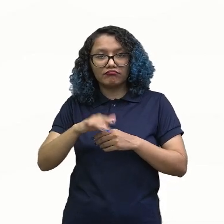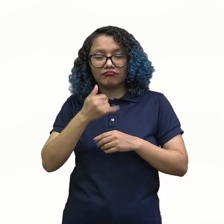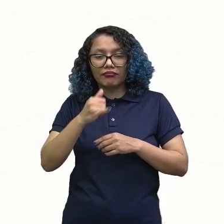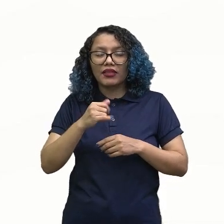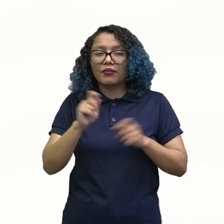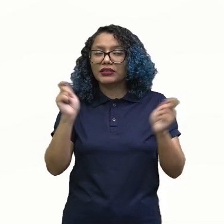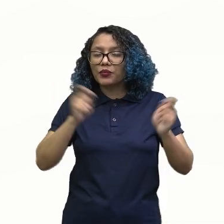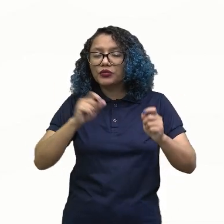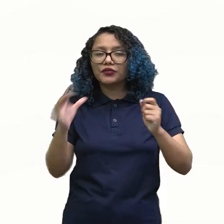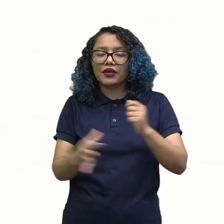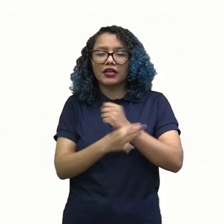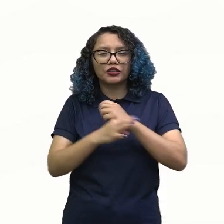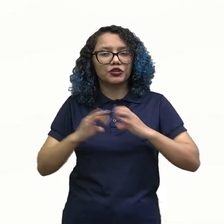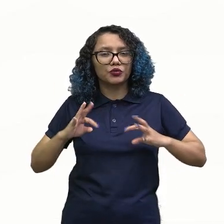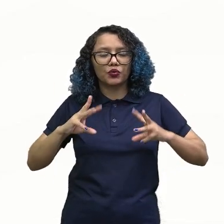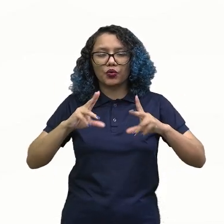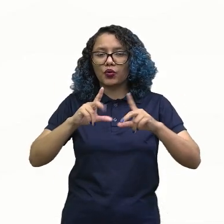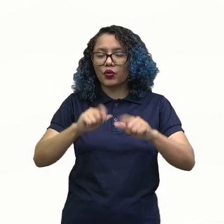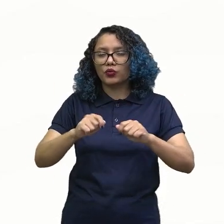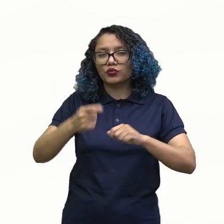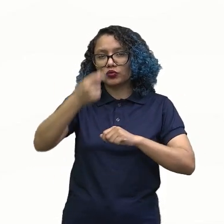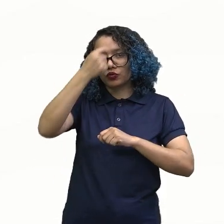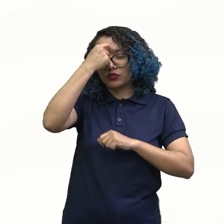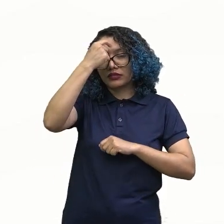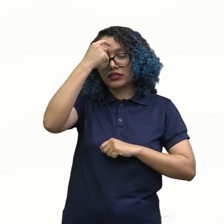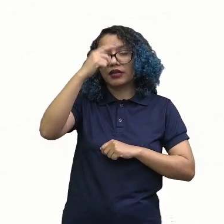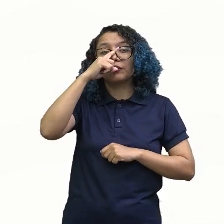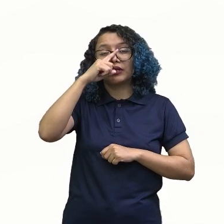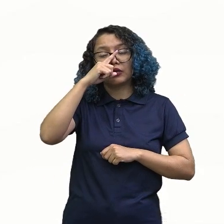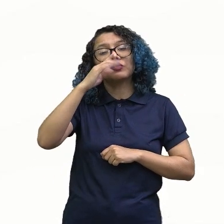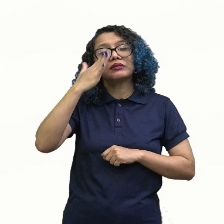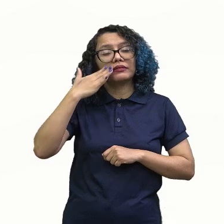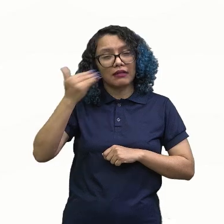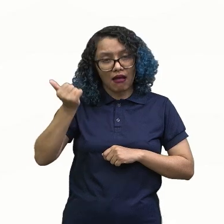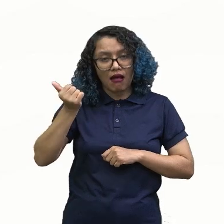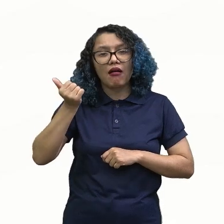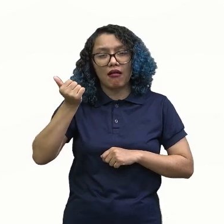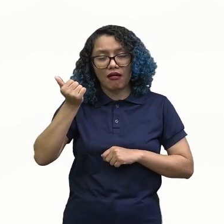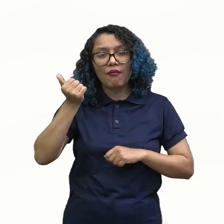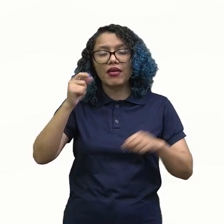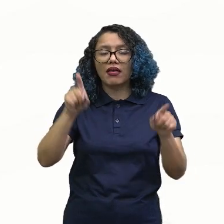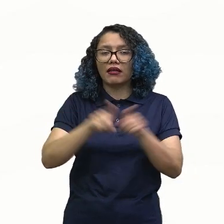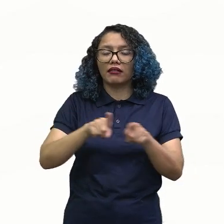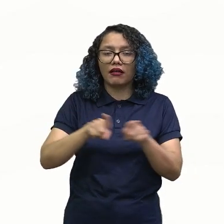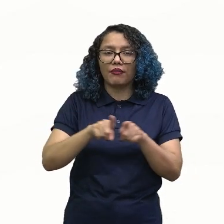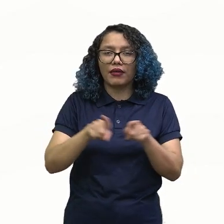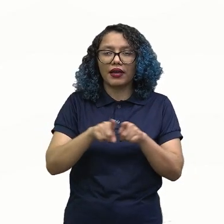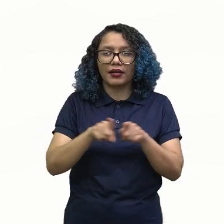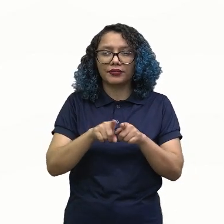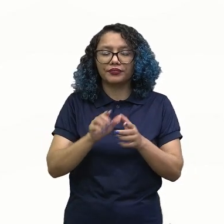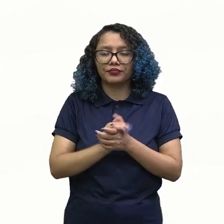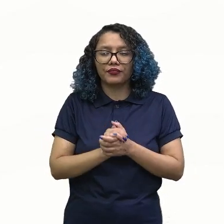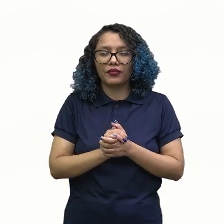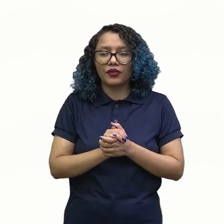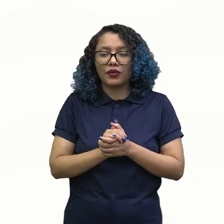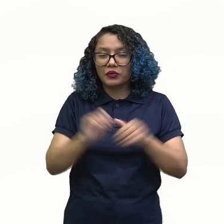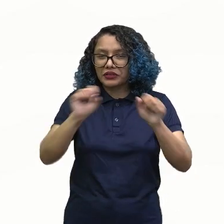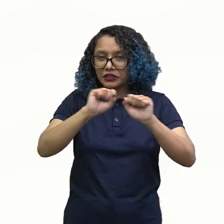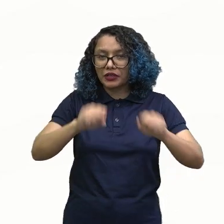todos estejam cientes dos riscos e que os sistemas estejam